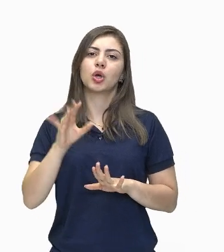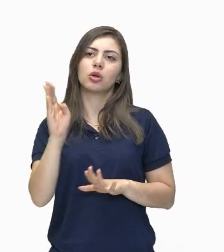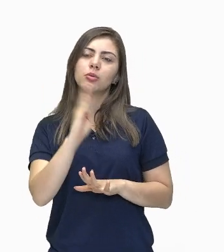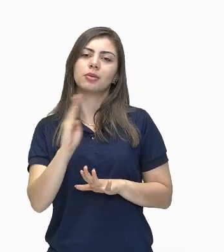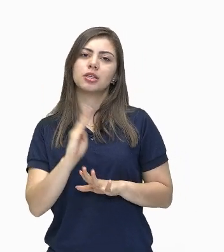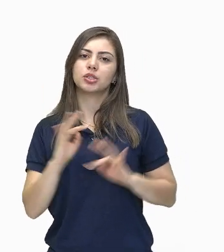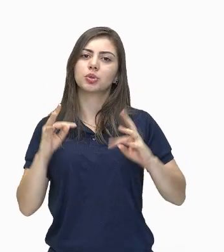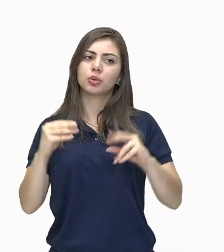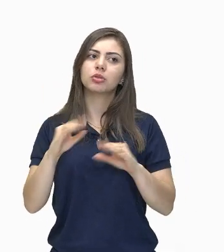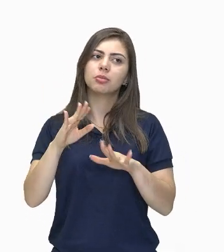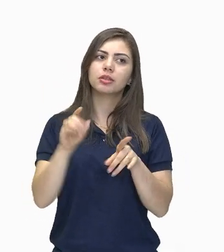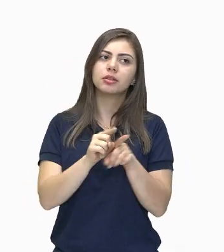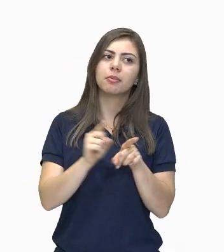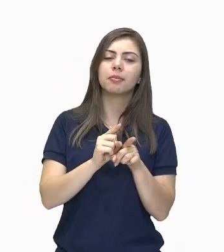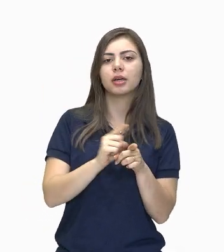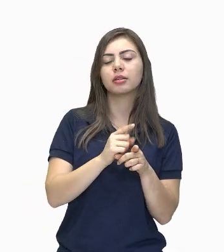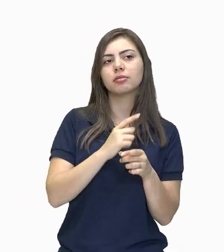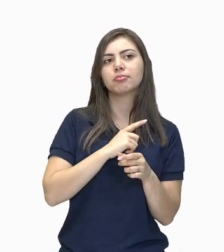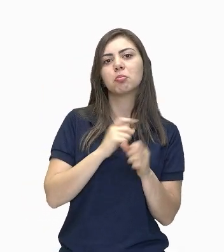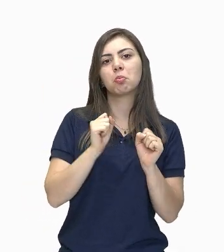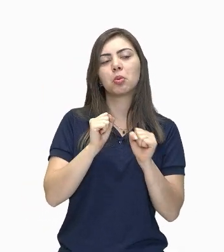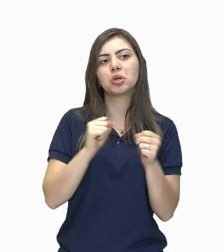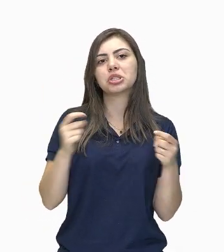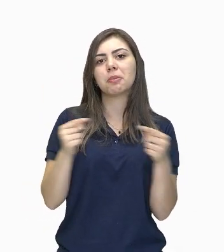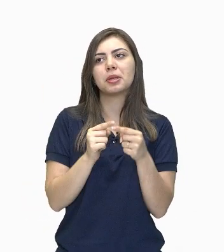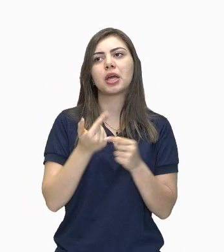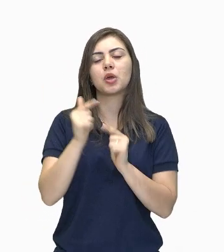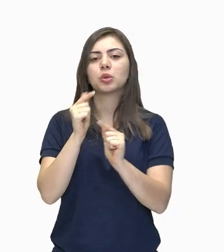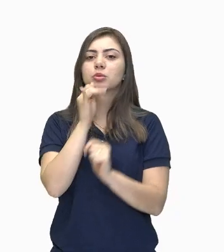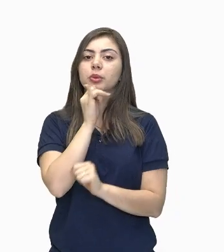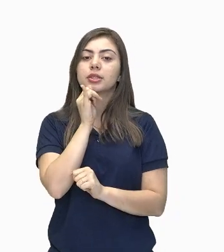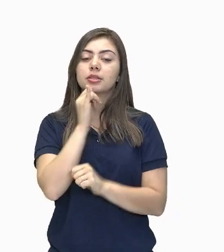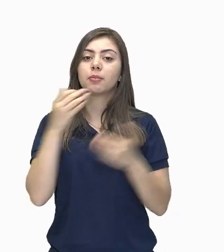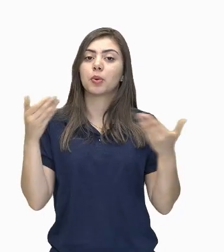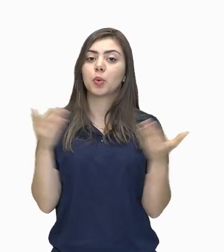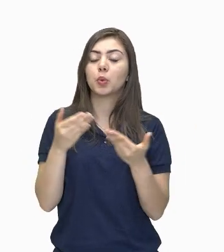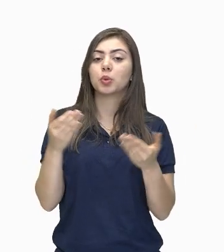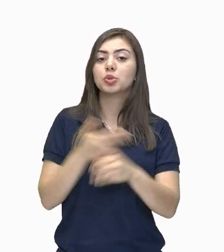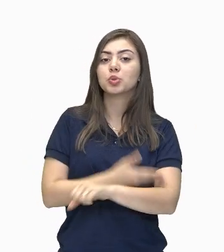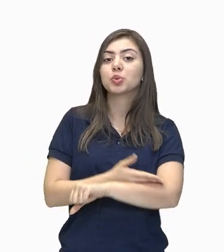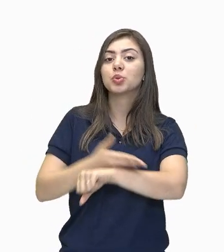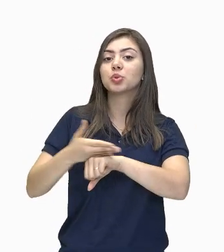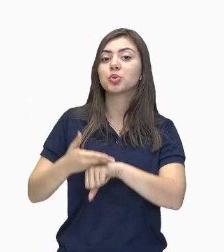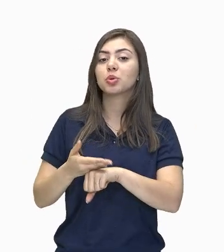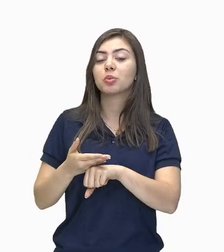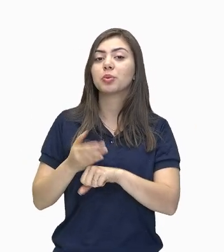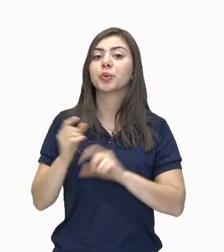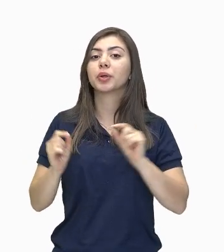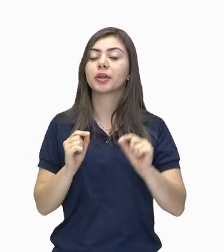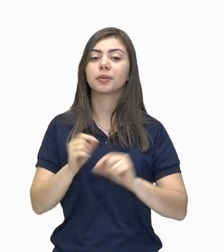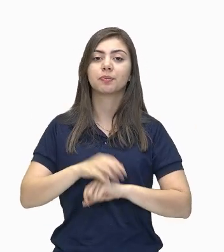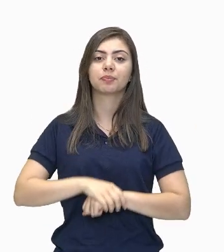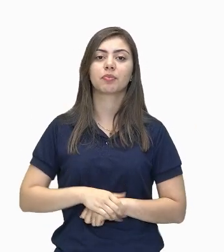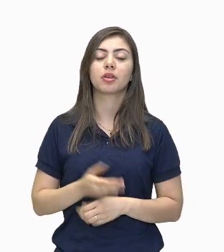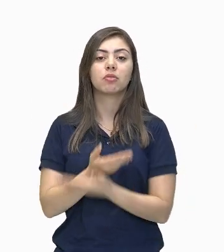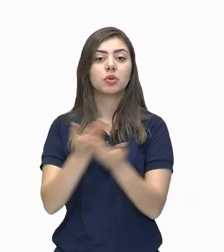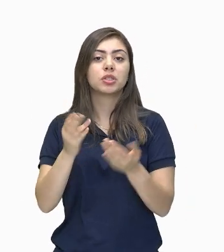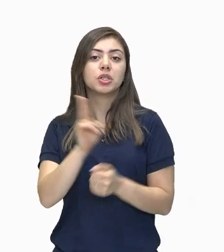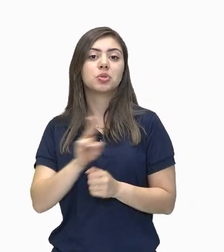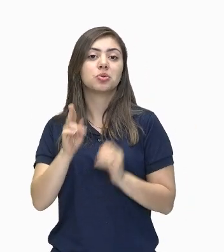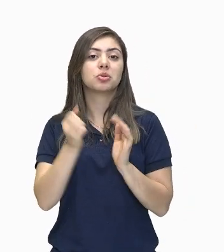em pequenos casos. Por exemplo, né, hoje em dia está bastante comum você utilizar, por exemplo, um